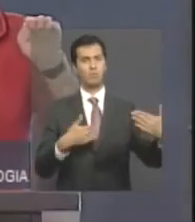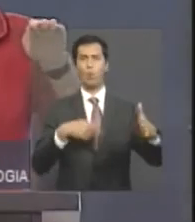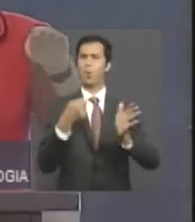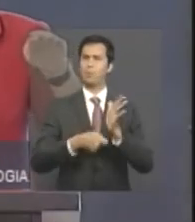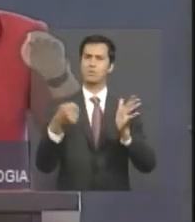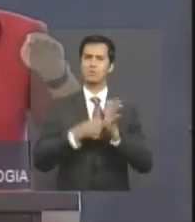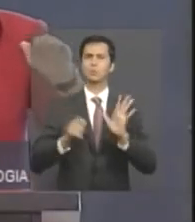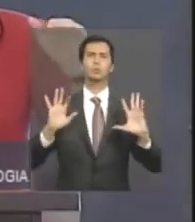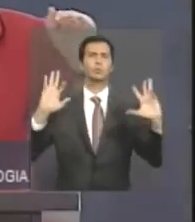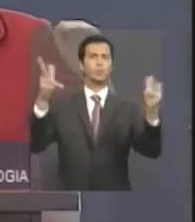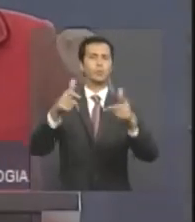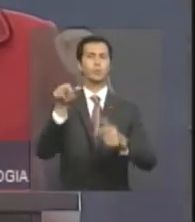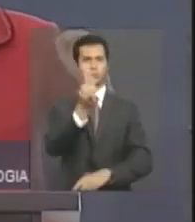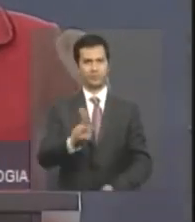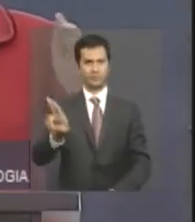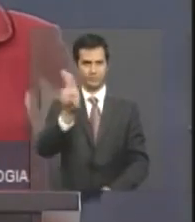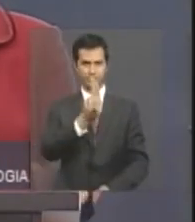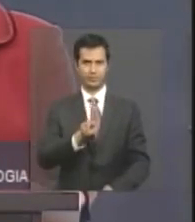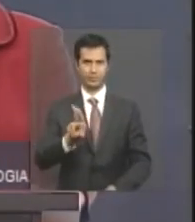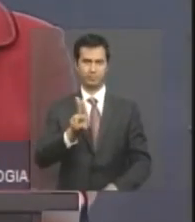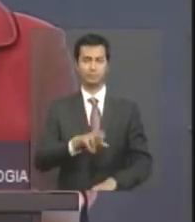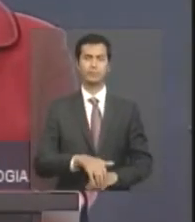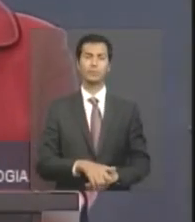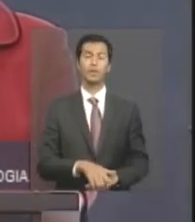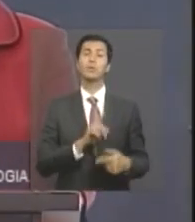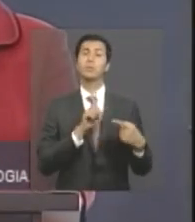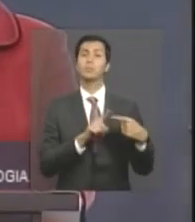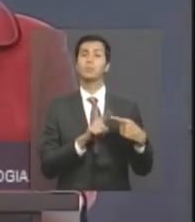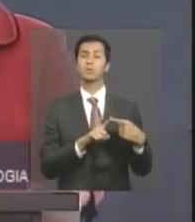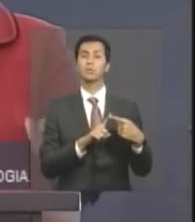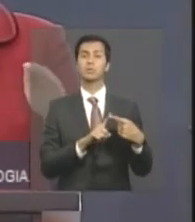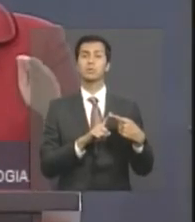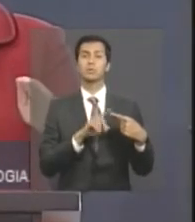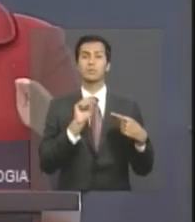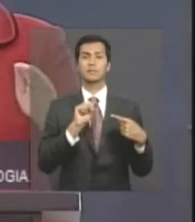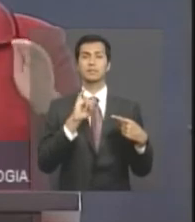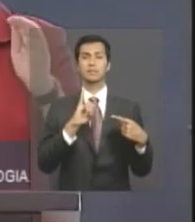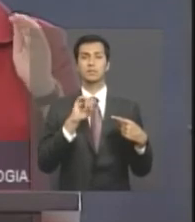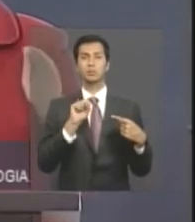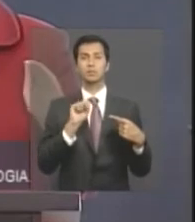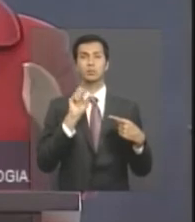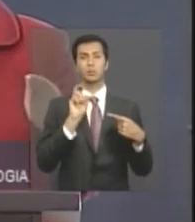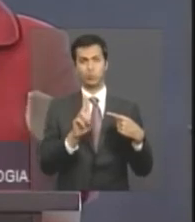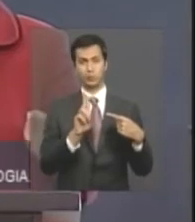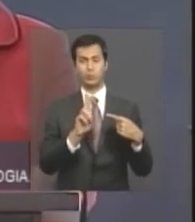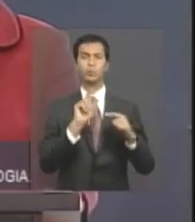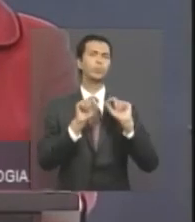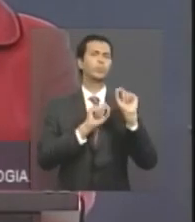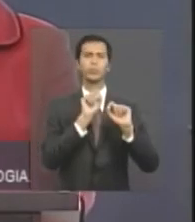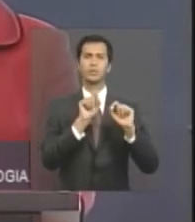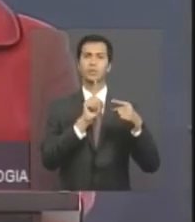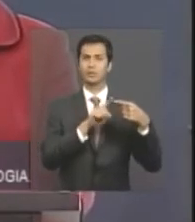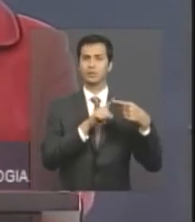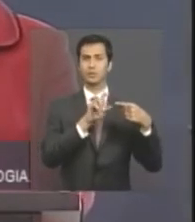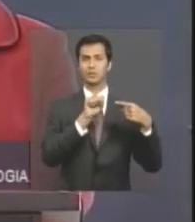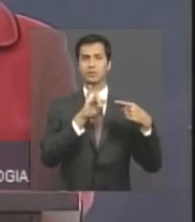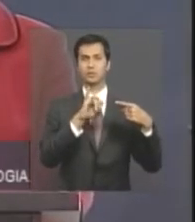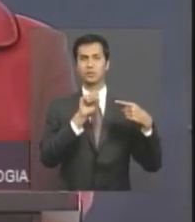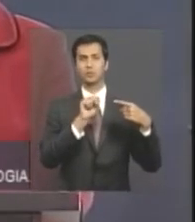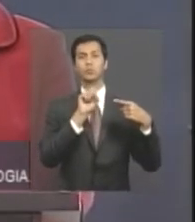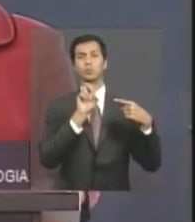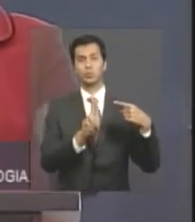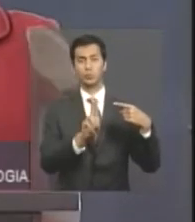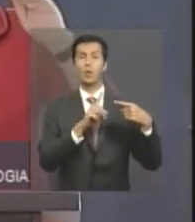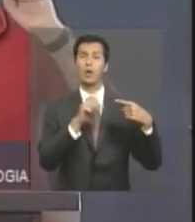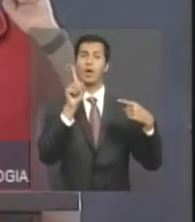Em dois sistemas, um no SISU, que é o sistema de seleção unificada que contempla